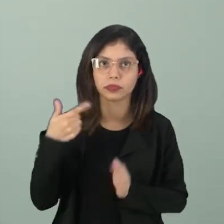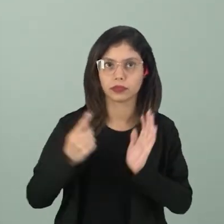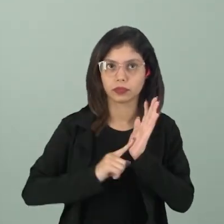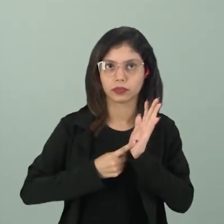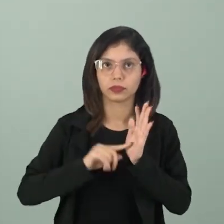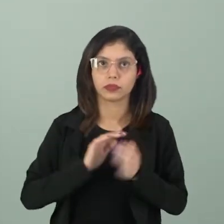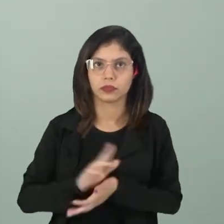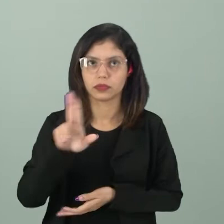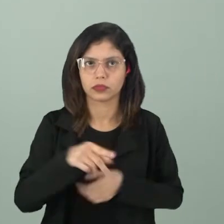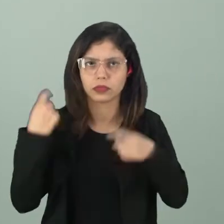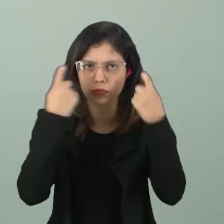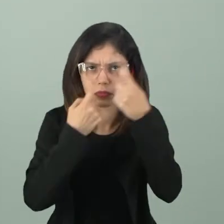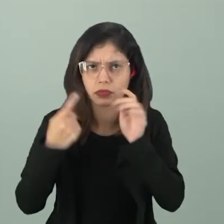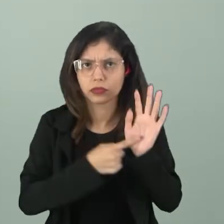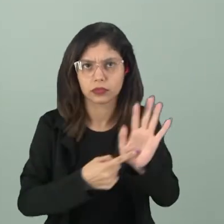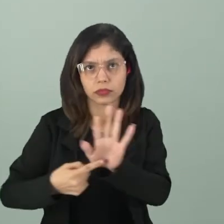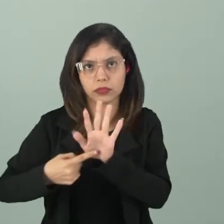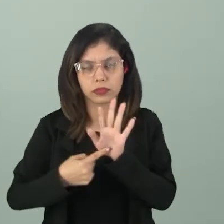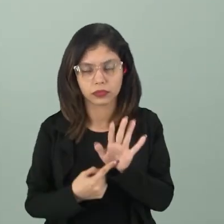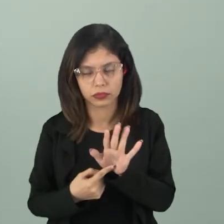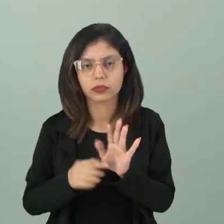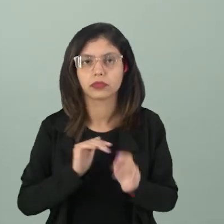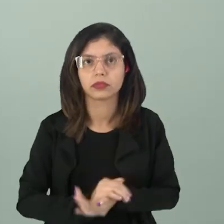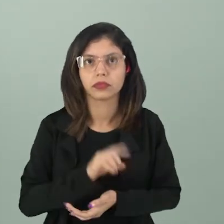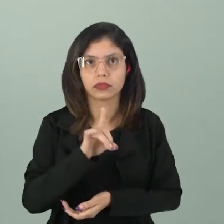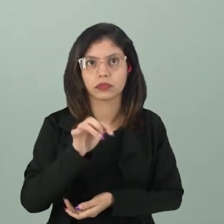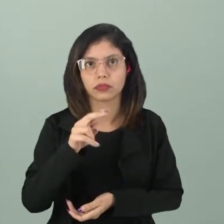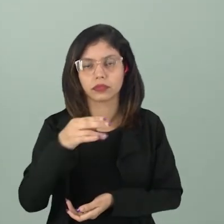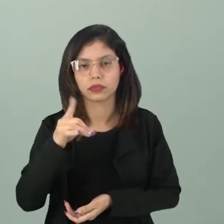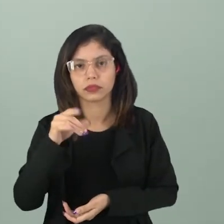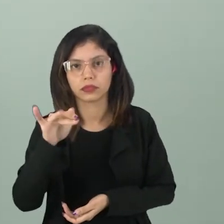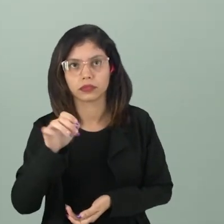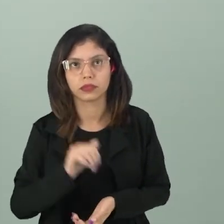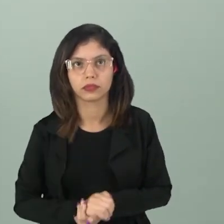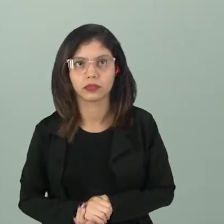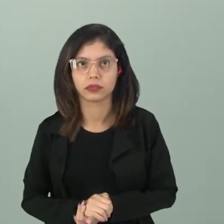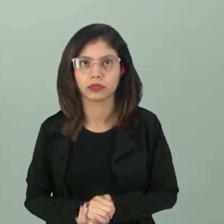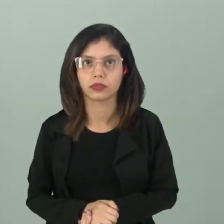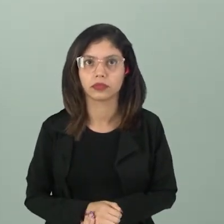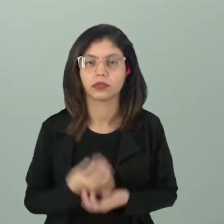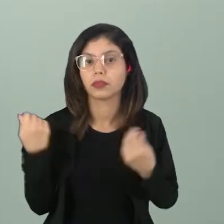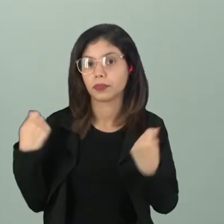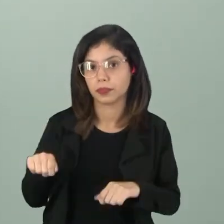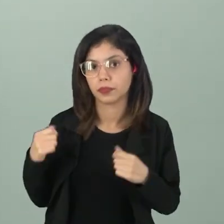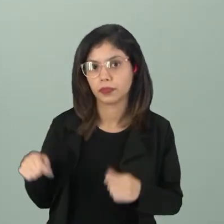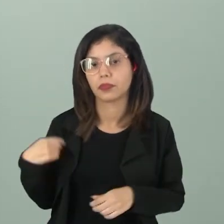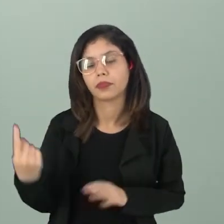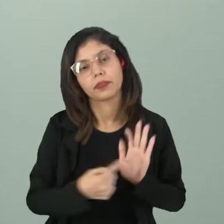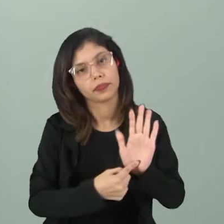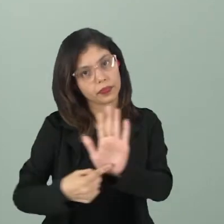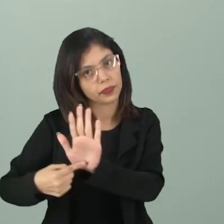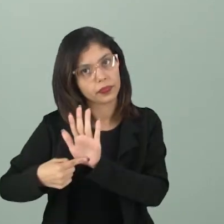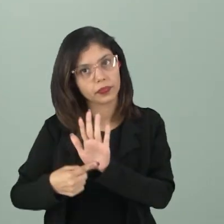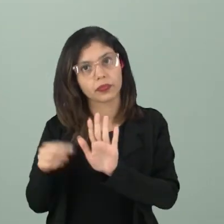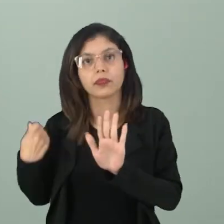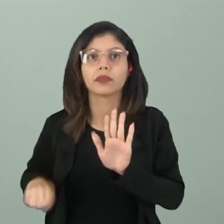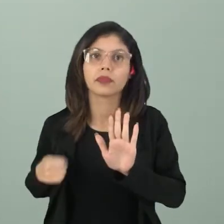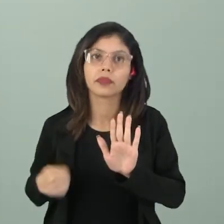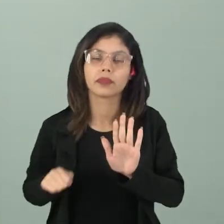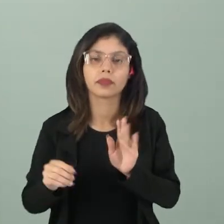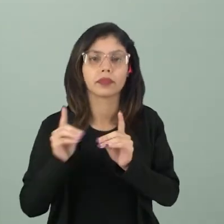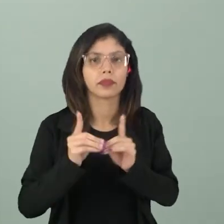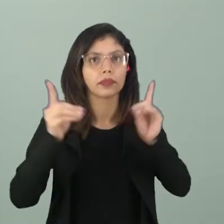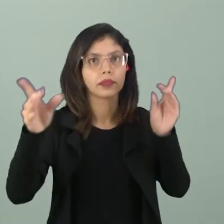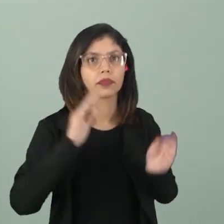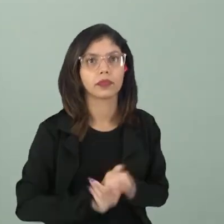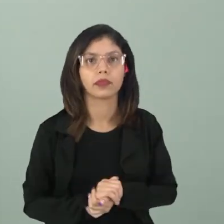ponto importante, uso de expressões de apresentação e despedida. Eu preciso me apresentar e eu preciso despedir